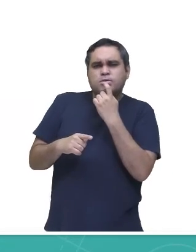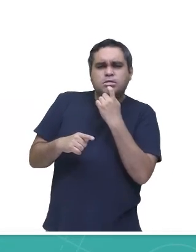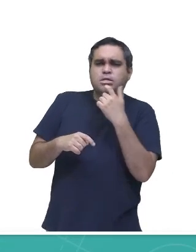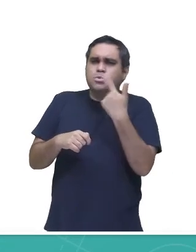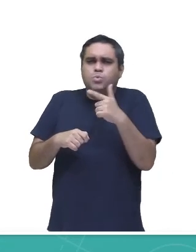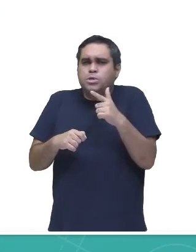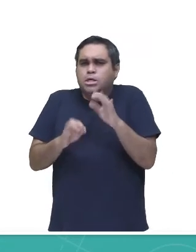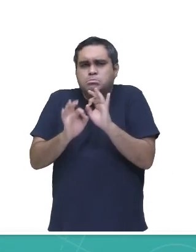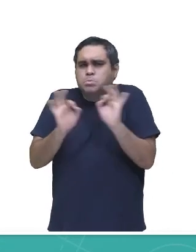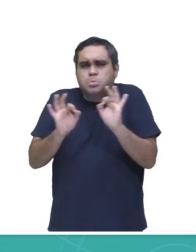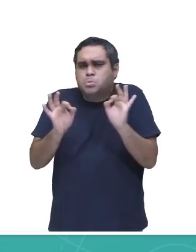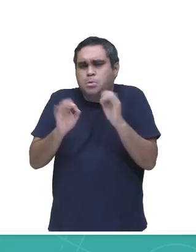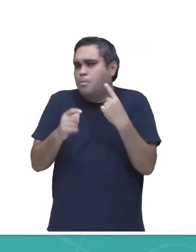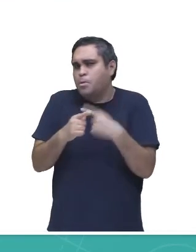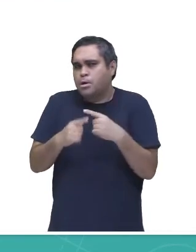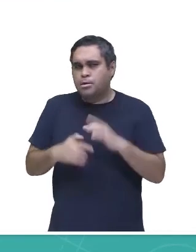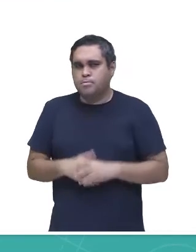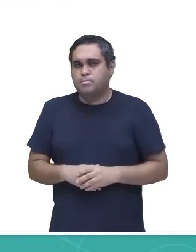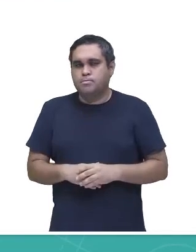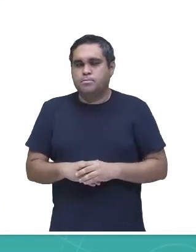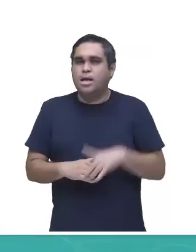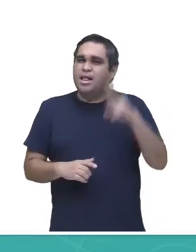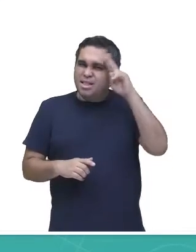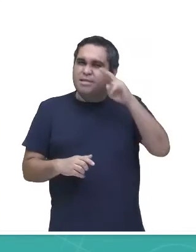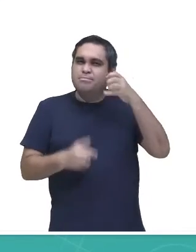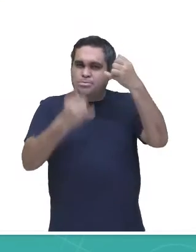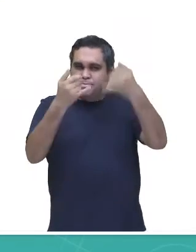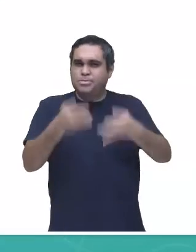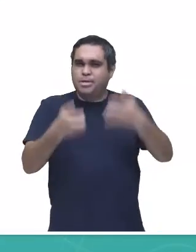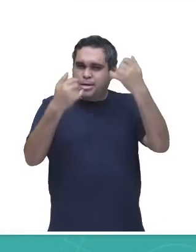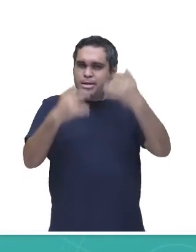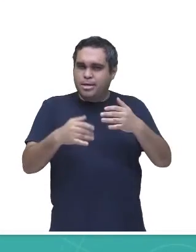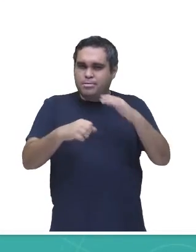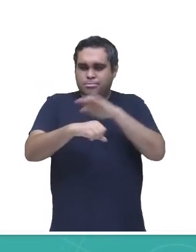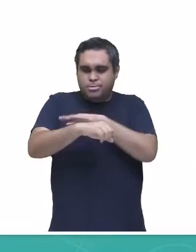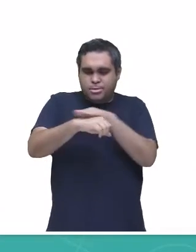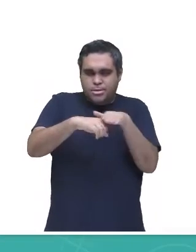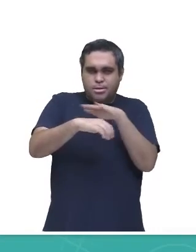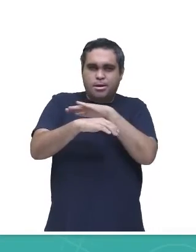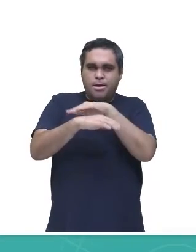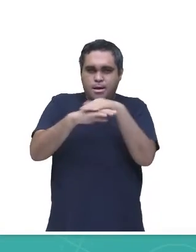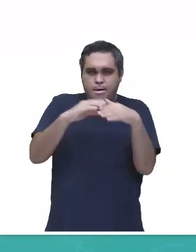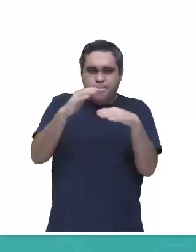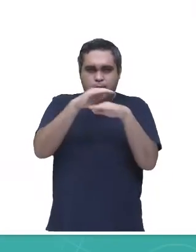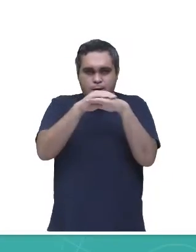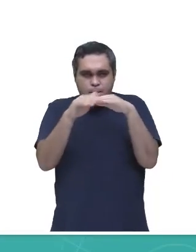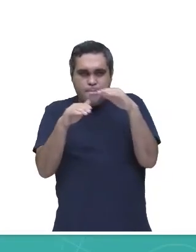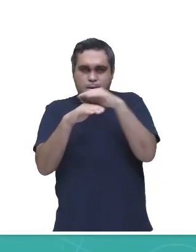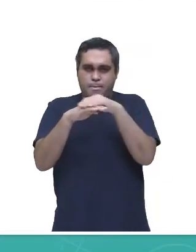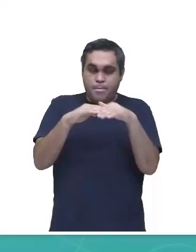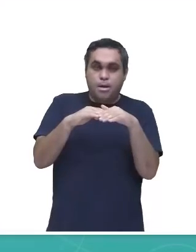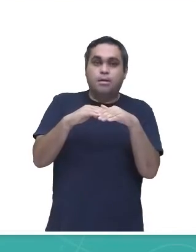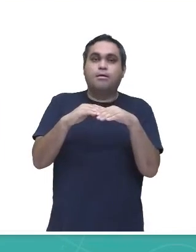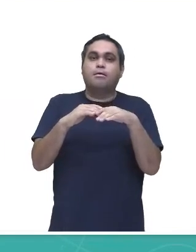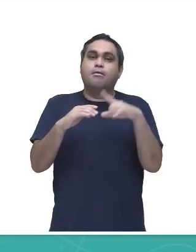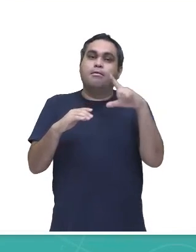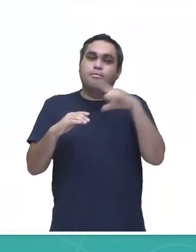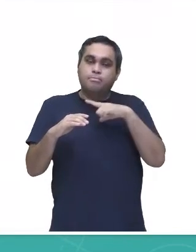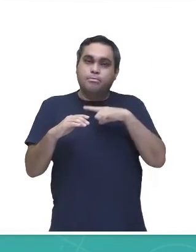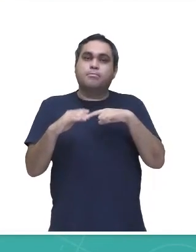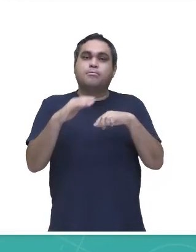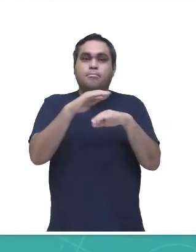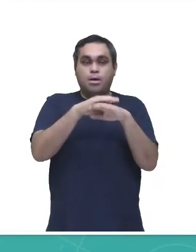relembrando lá nossos estudos sobre as camadas da pele, né? A gente viu que existe uma camada formada por